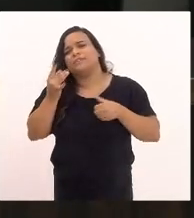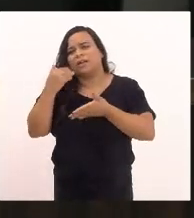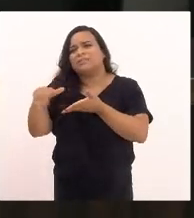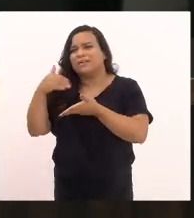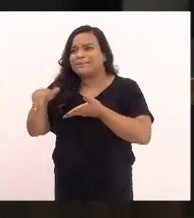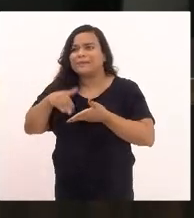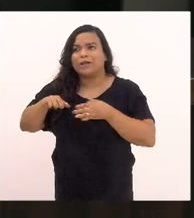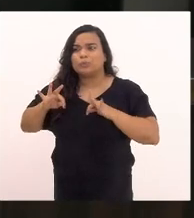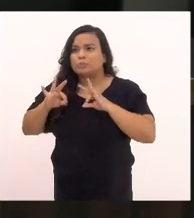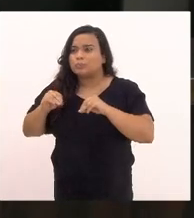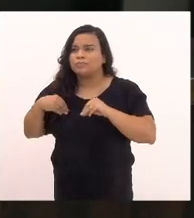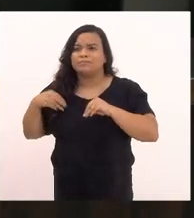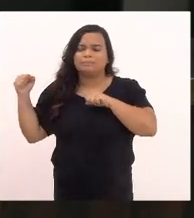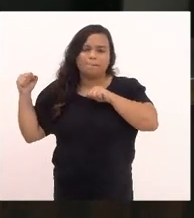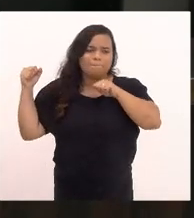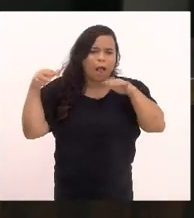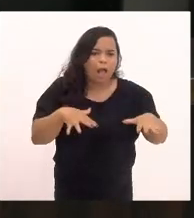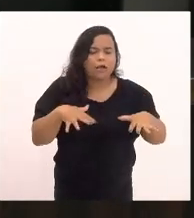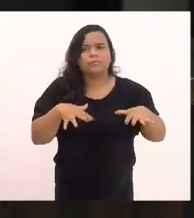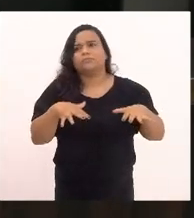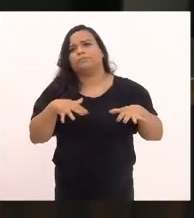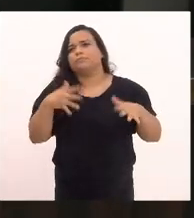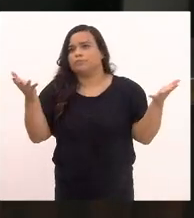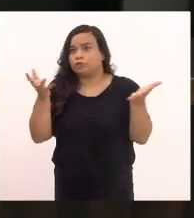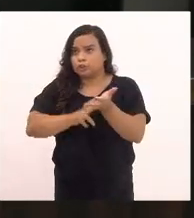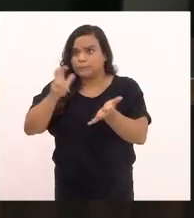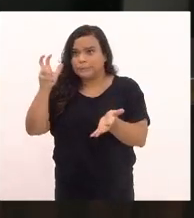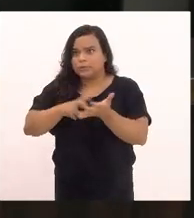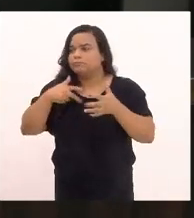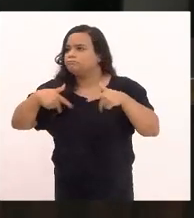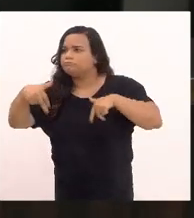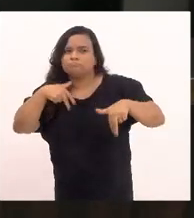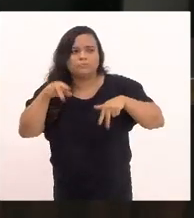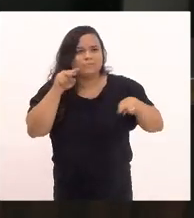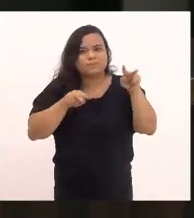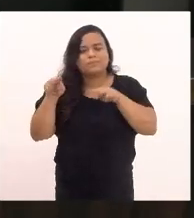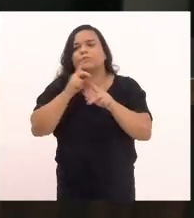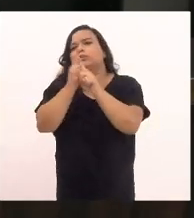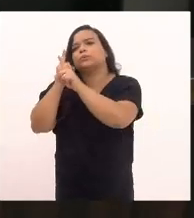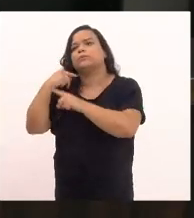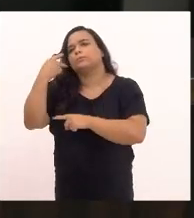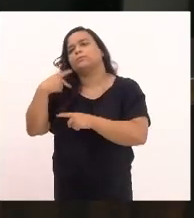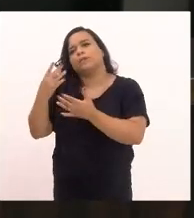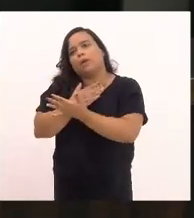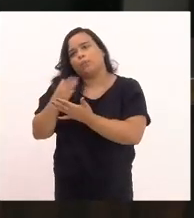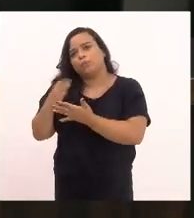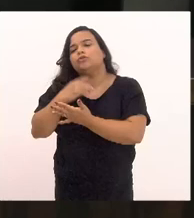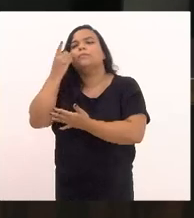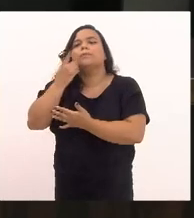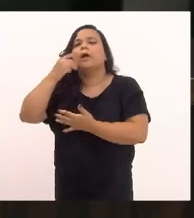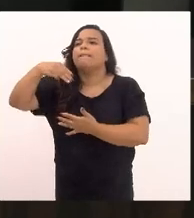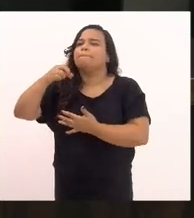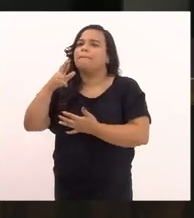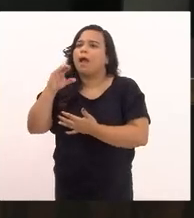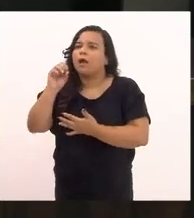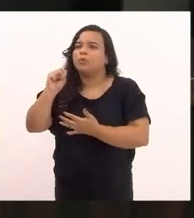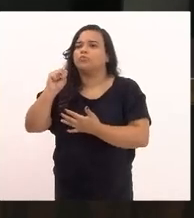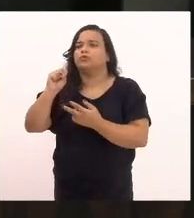né? Hoje pela manhã a gente andou lá um pouquinho, encontrei alguns parlamentares, deputado Marcos Vinícius, deputado Márcio Canella,